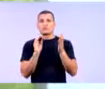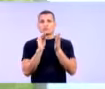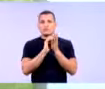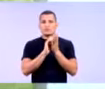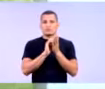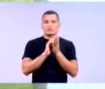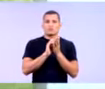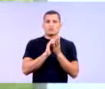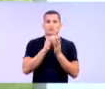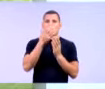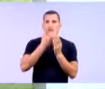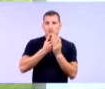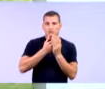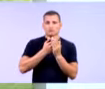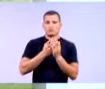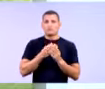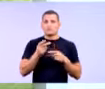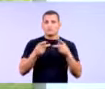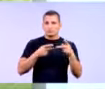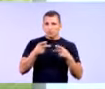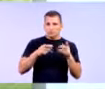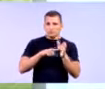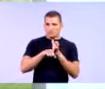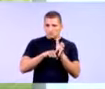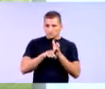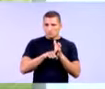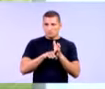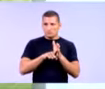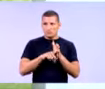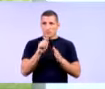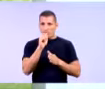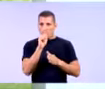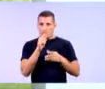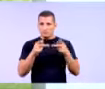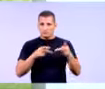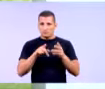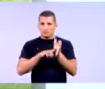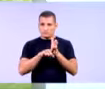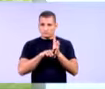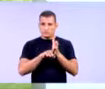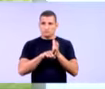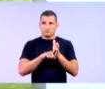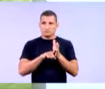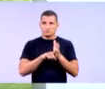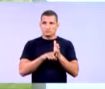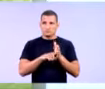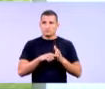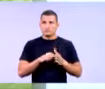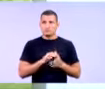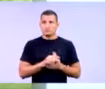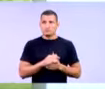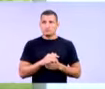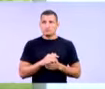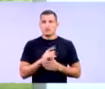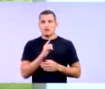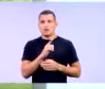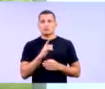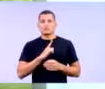projeto de pesquisa complementar. Aquele projeto de pesquisa disponibilizado, ele foi como se a